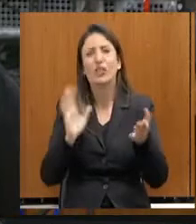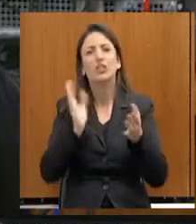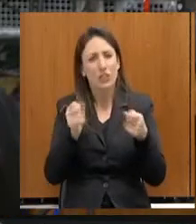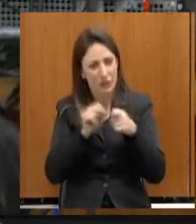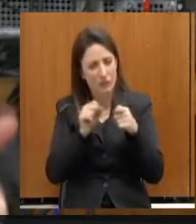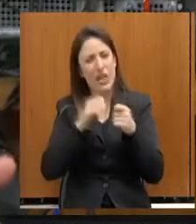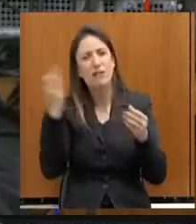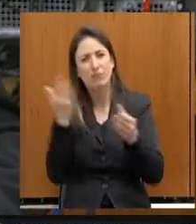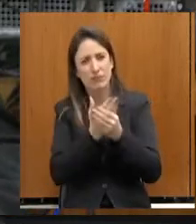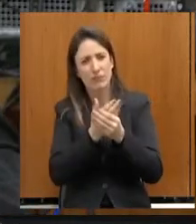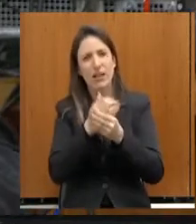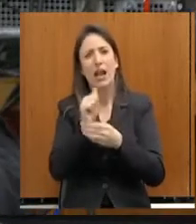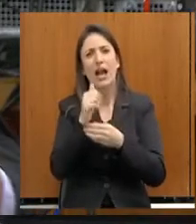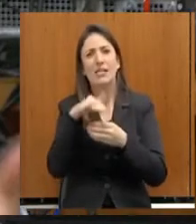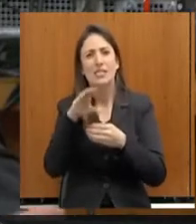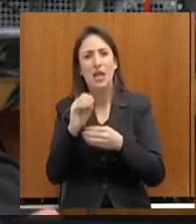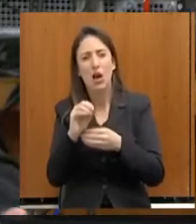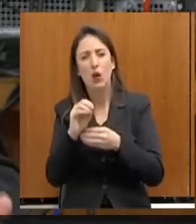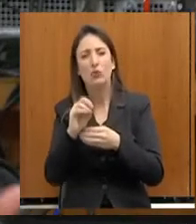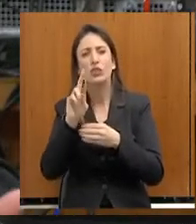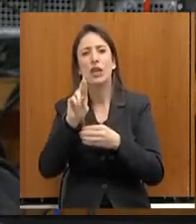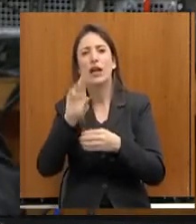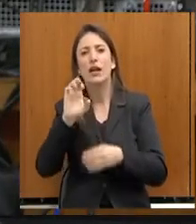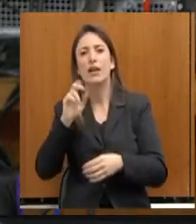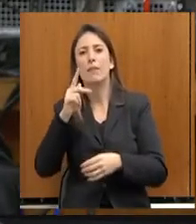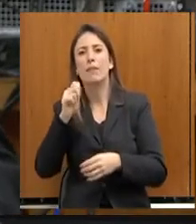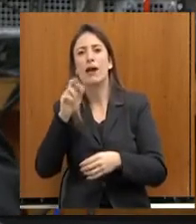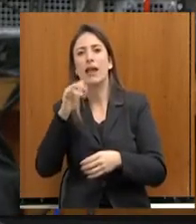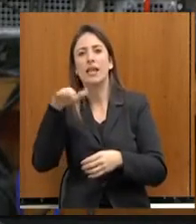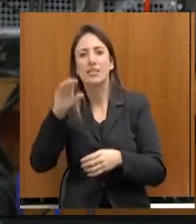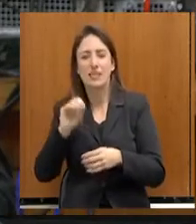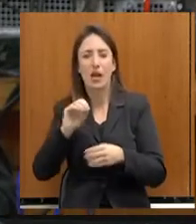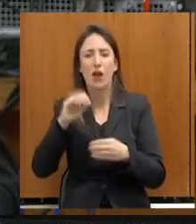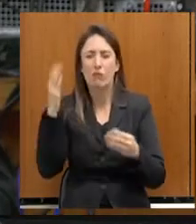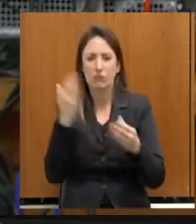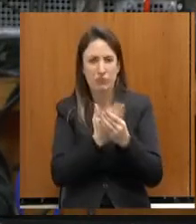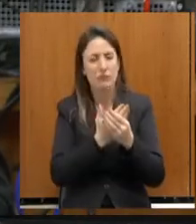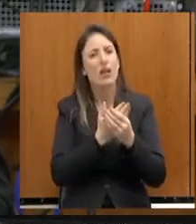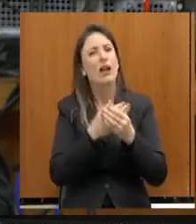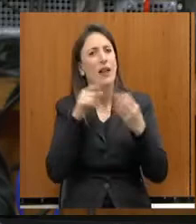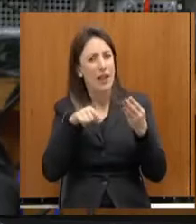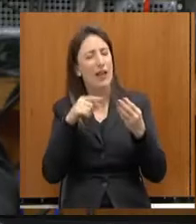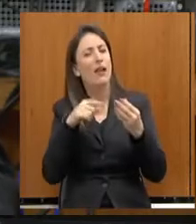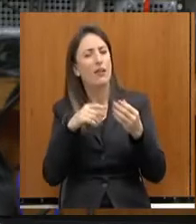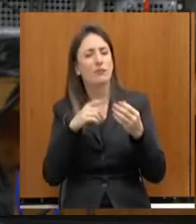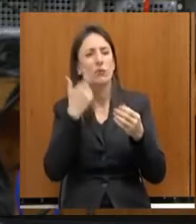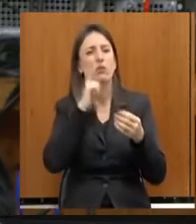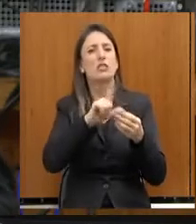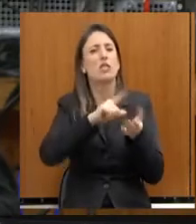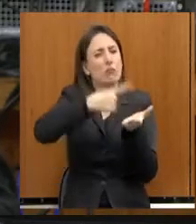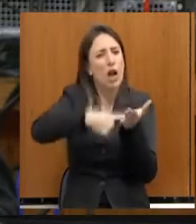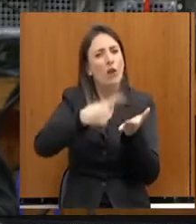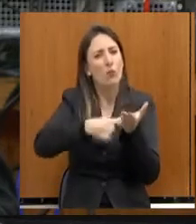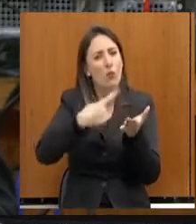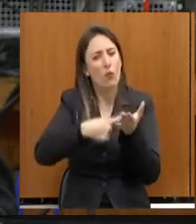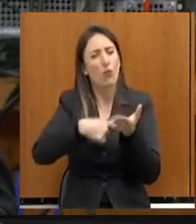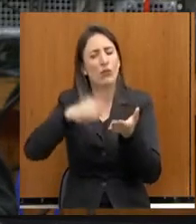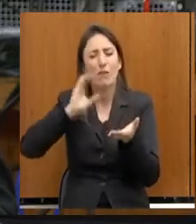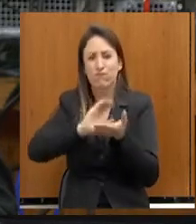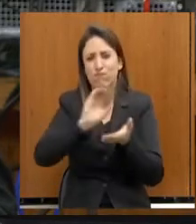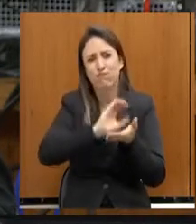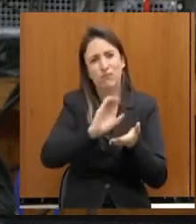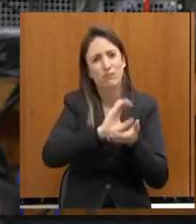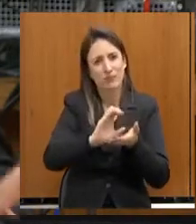reparação que originou numa maior acordo da história de reparação e dentre eles está a